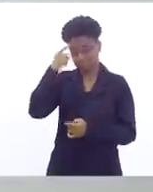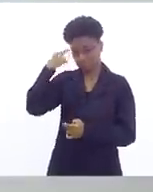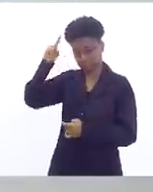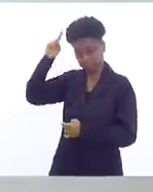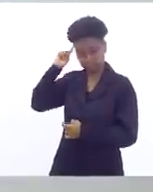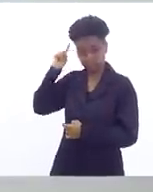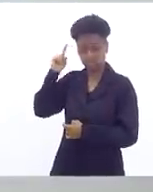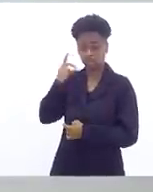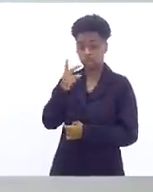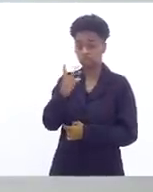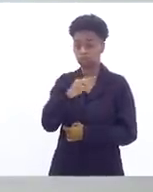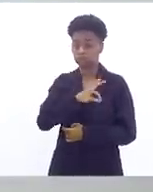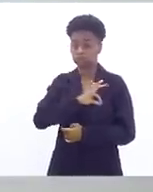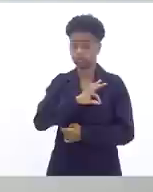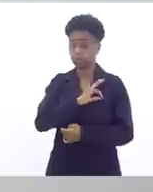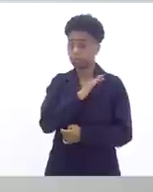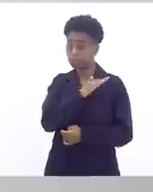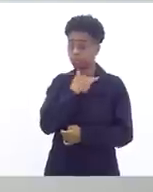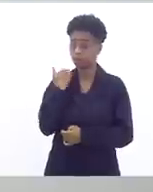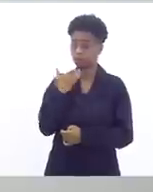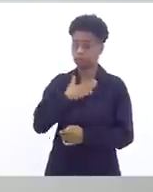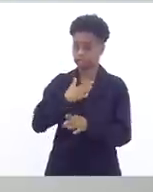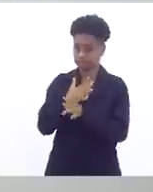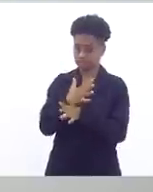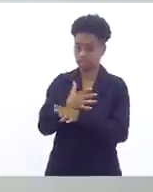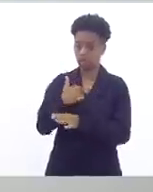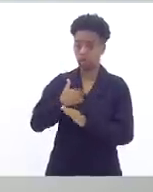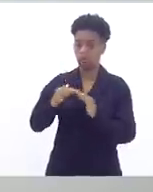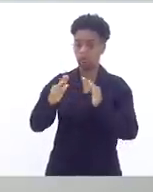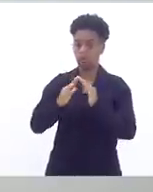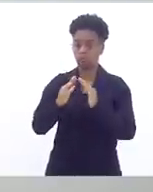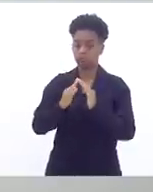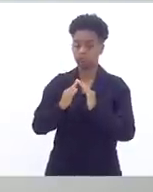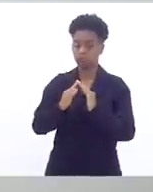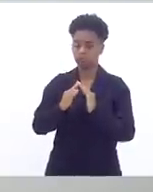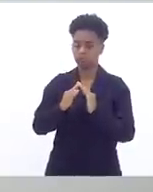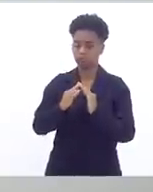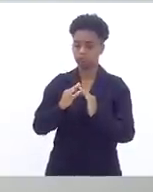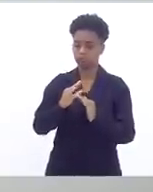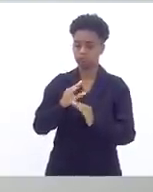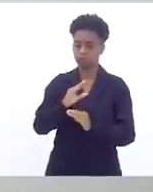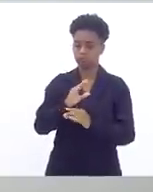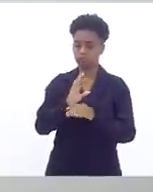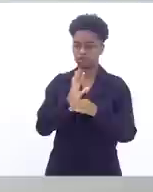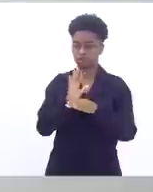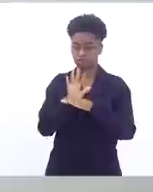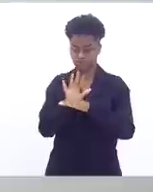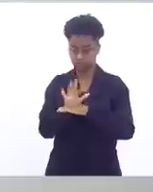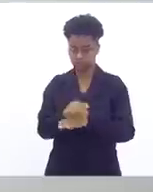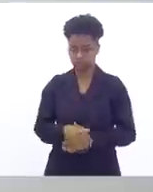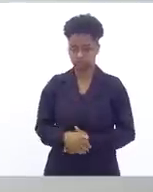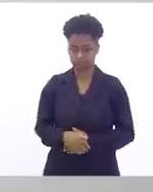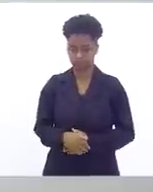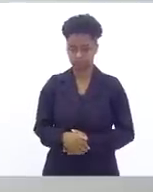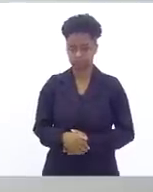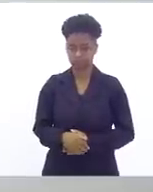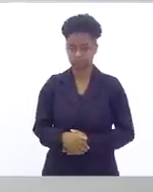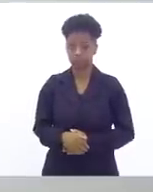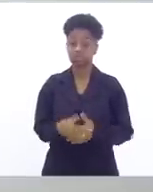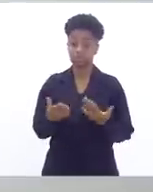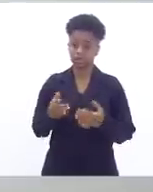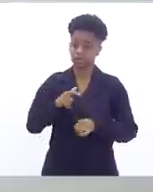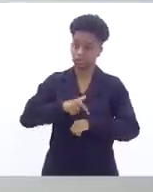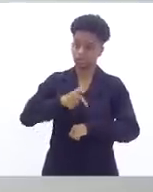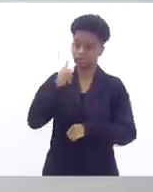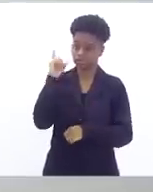aí dois policiais morreram na minha cidade sou de Duque de Caxias e foi mais um momento